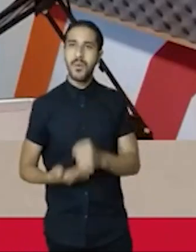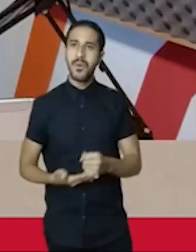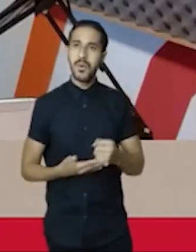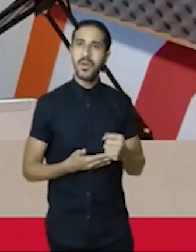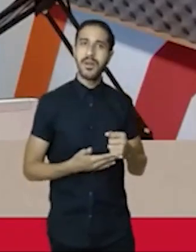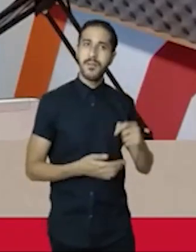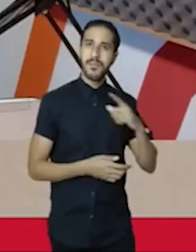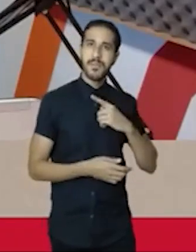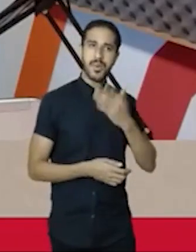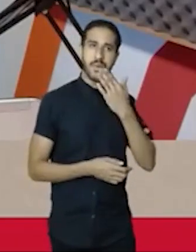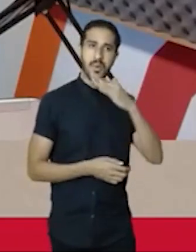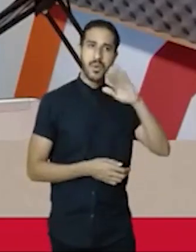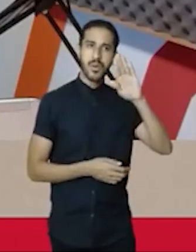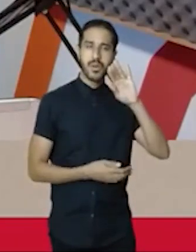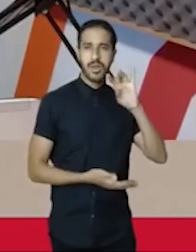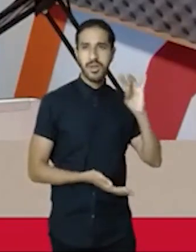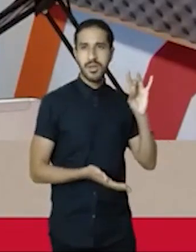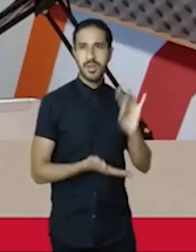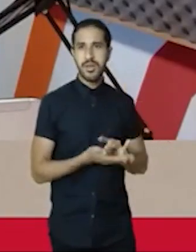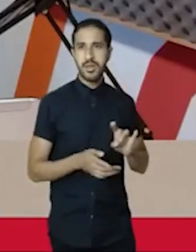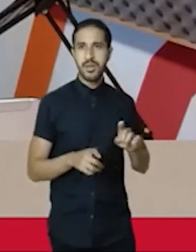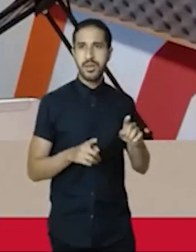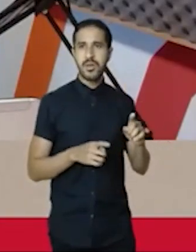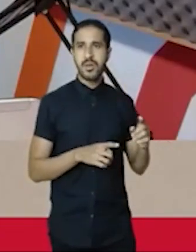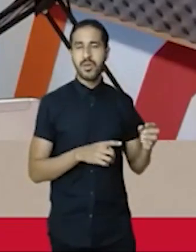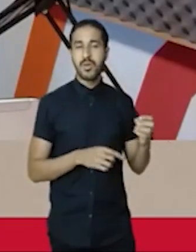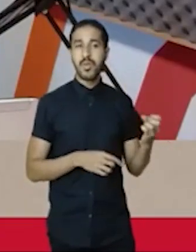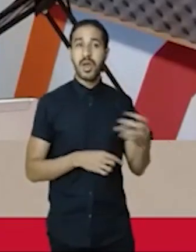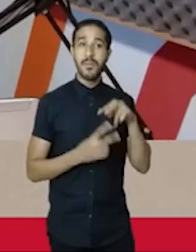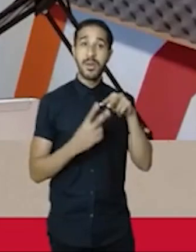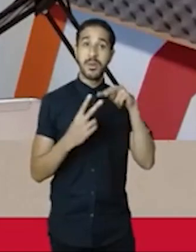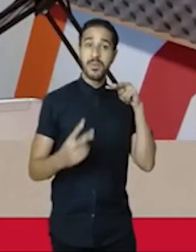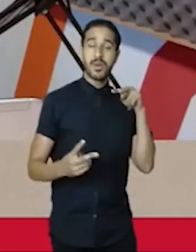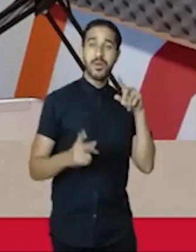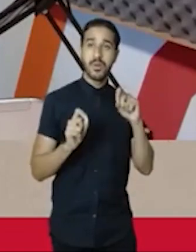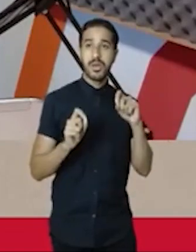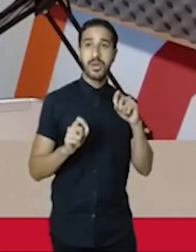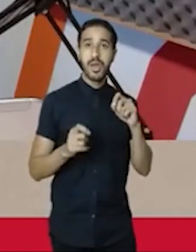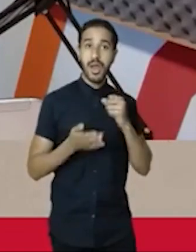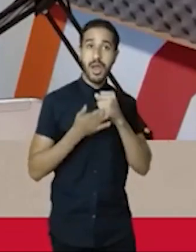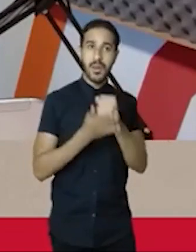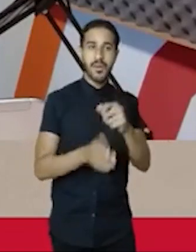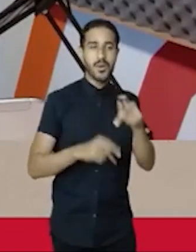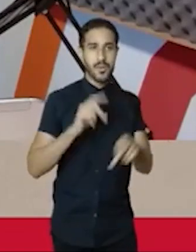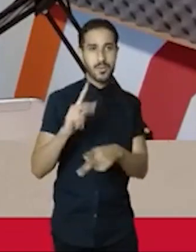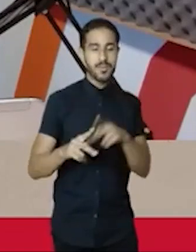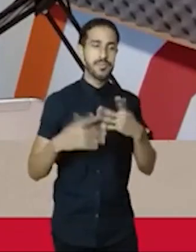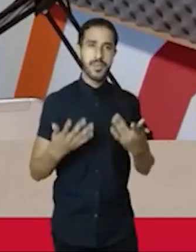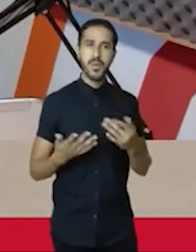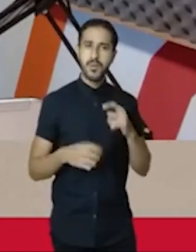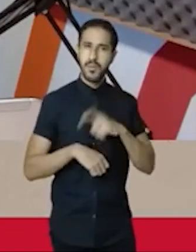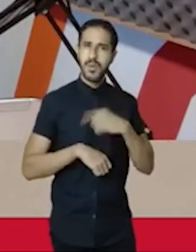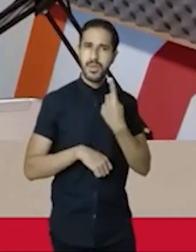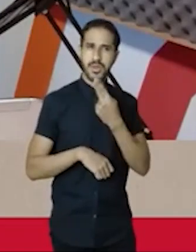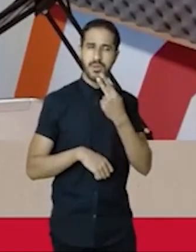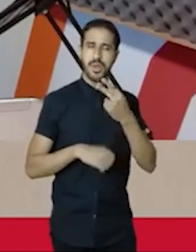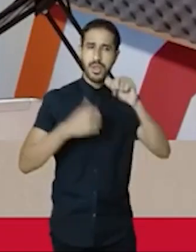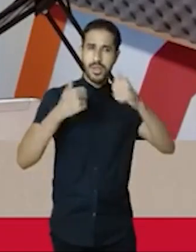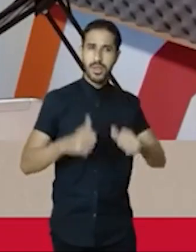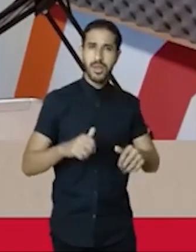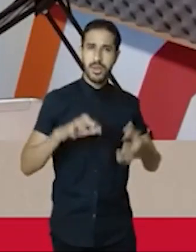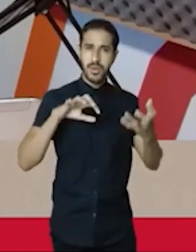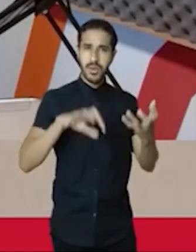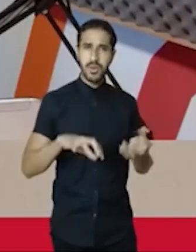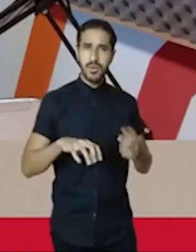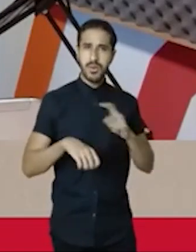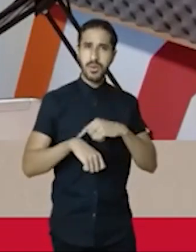e têm compromisso com a verdade, que traz um outro olhar, e um olhar que é para o benefício do povo, né? Então, quando a gente traz uma análise do Congresso, quando a